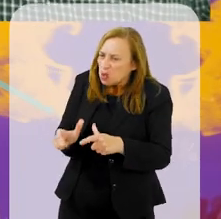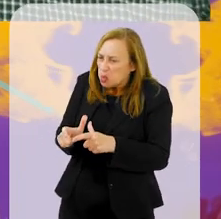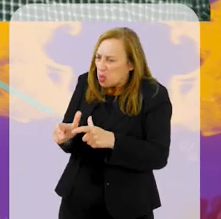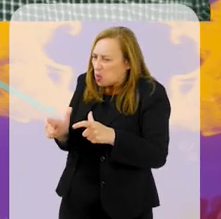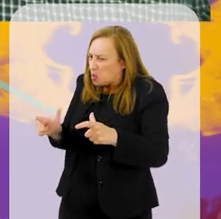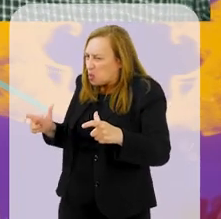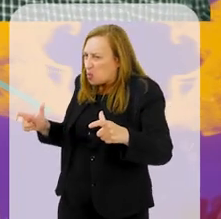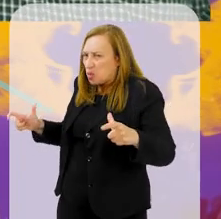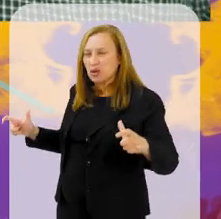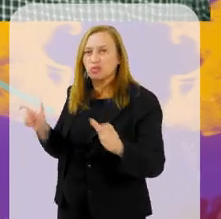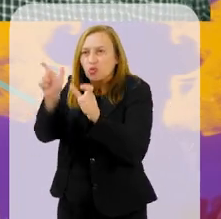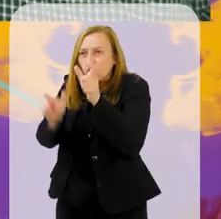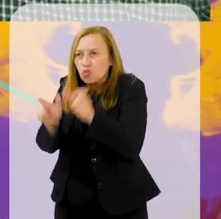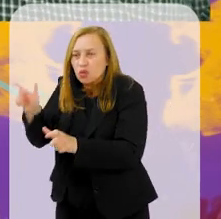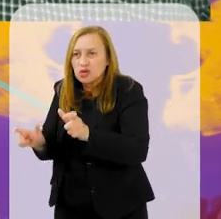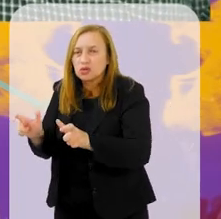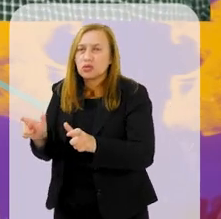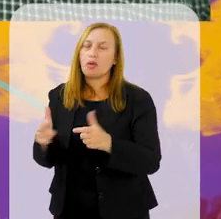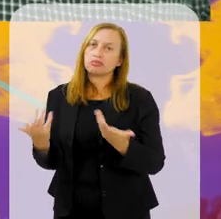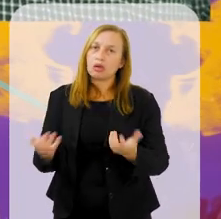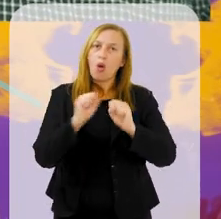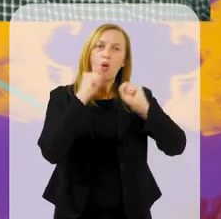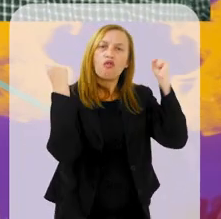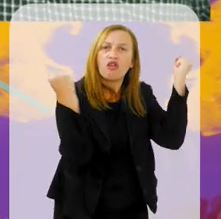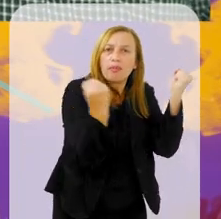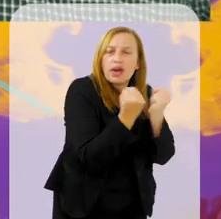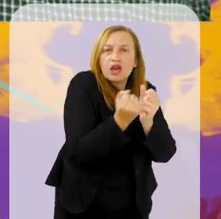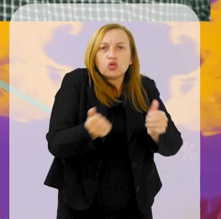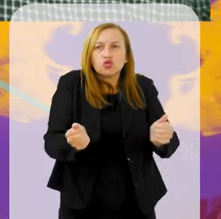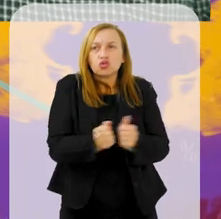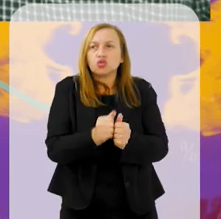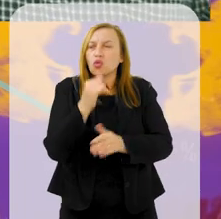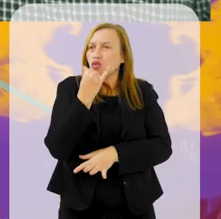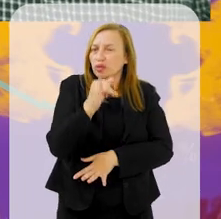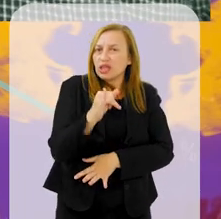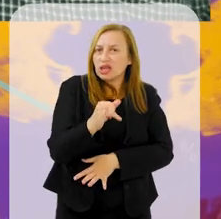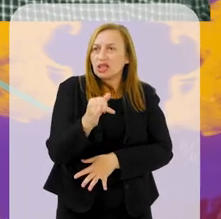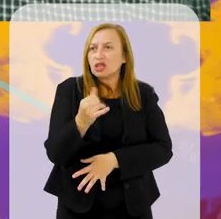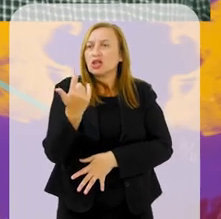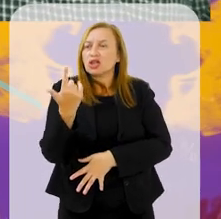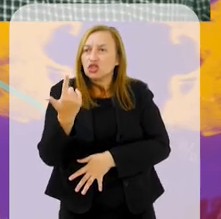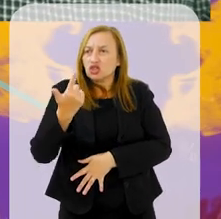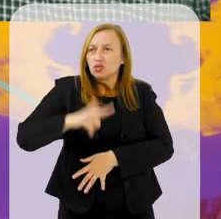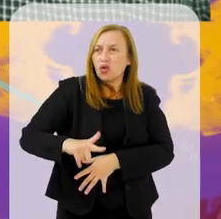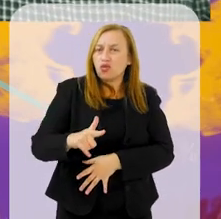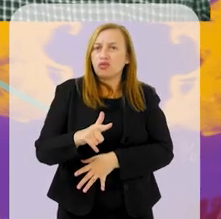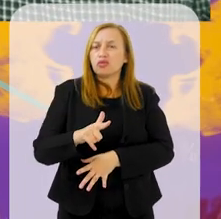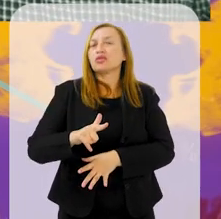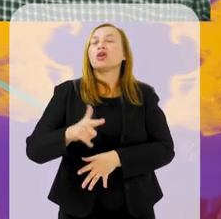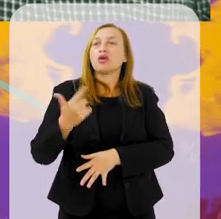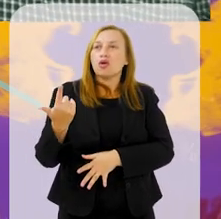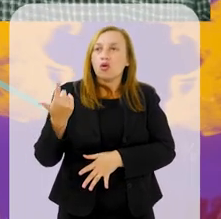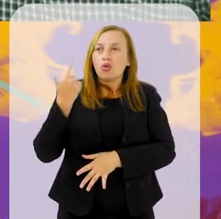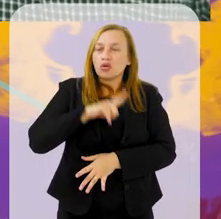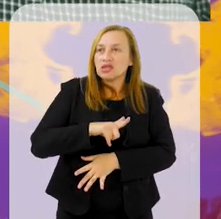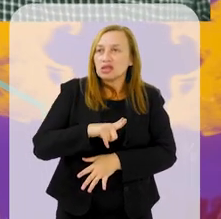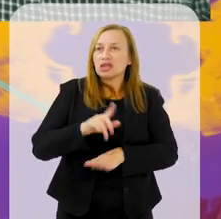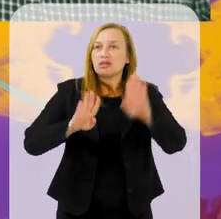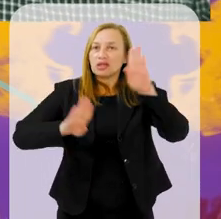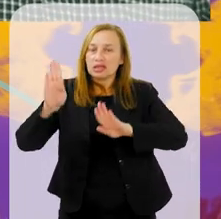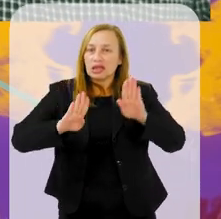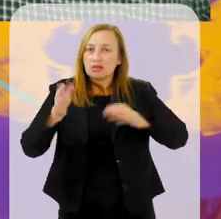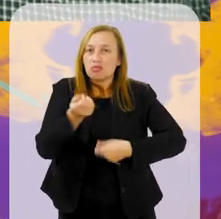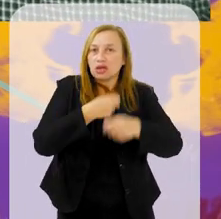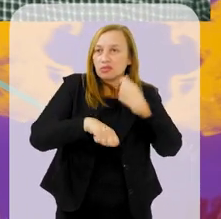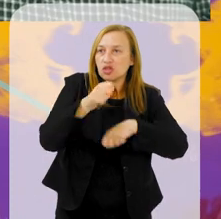capacidade? Tem a questão do Maracanã, né? Que o Flamengo, junto com o Fluminense, eles ganharam novamente a concessão para administrar esse